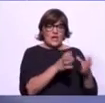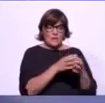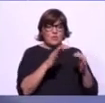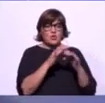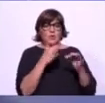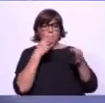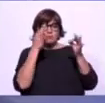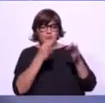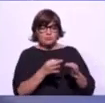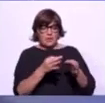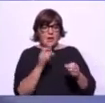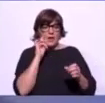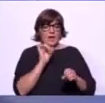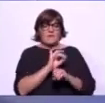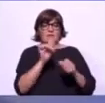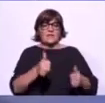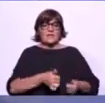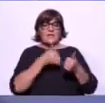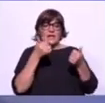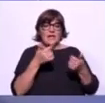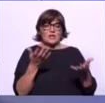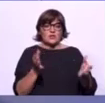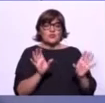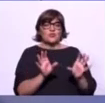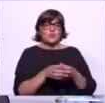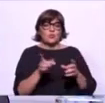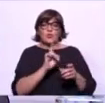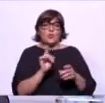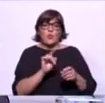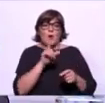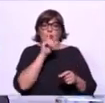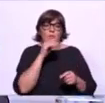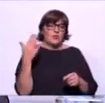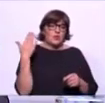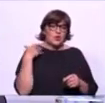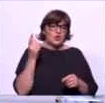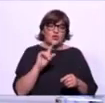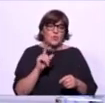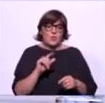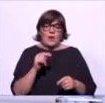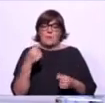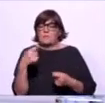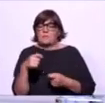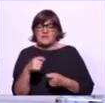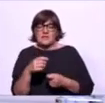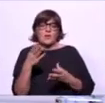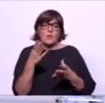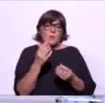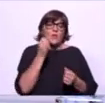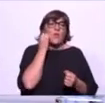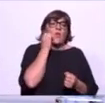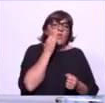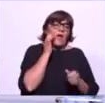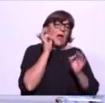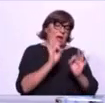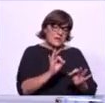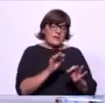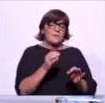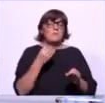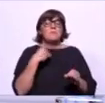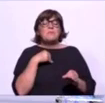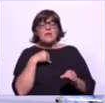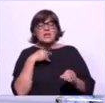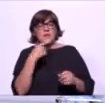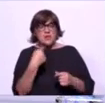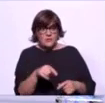jogados. É evidente que aqui quem ganha são os clubes, não é Jorge Nuno Pinto Costa nem Luís Filipe Vieira, por muito que lhes doa, evidentemente. Mas mesmo que